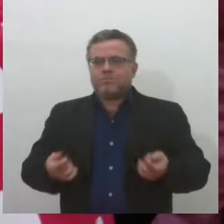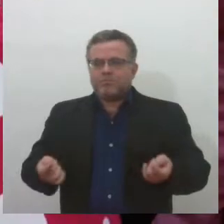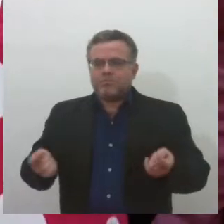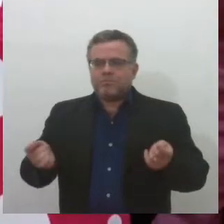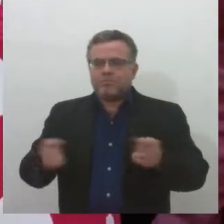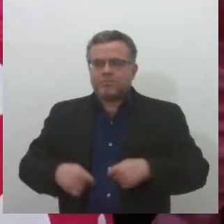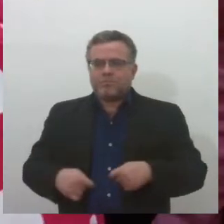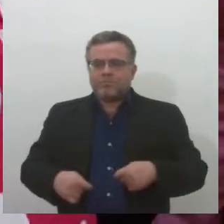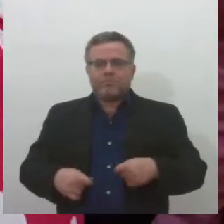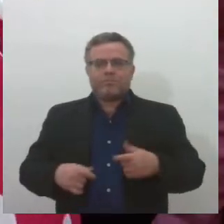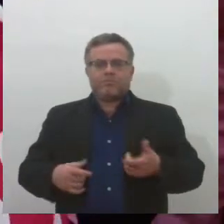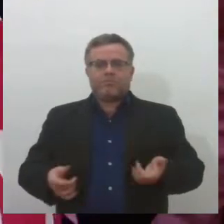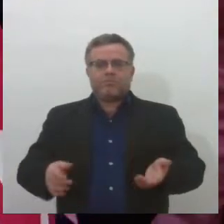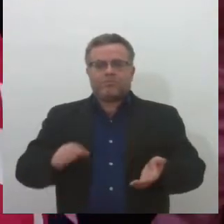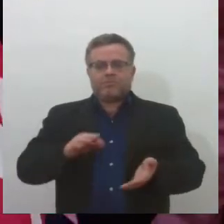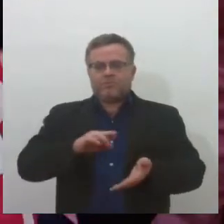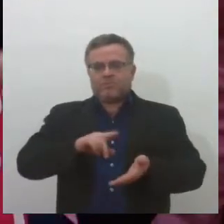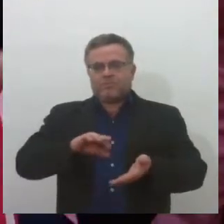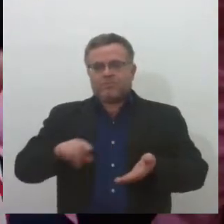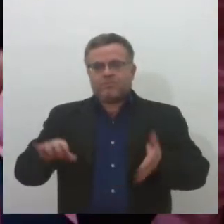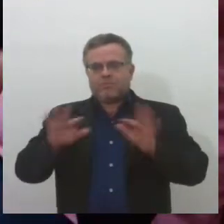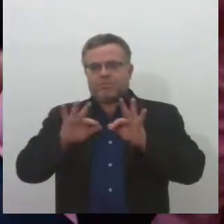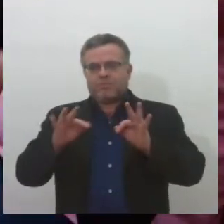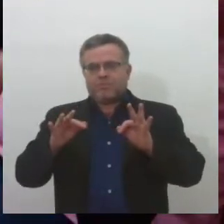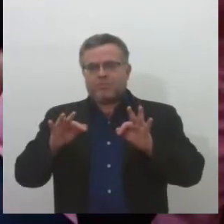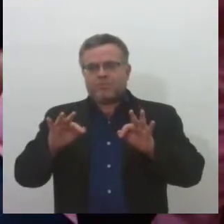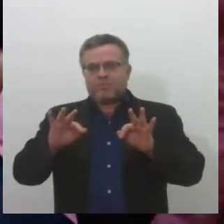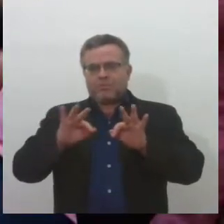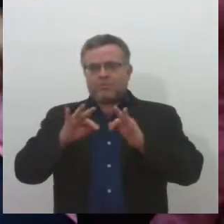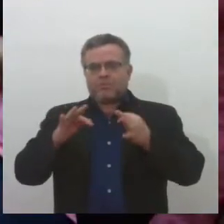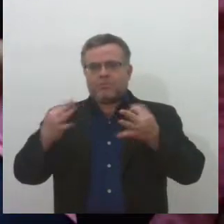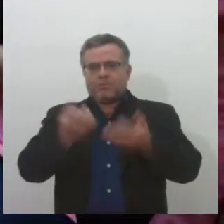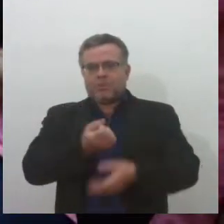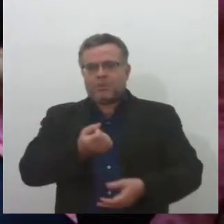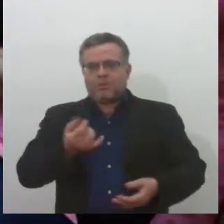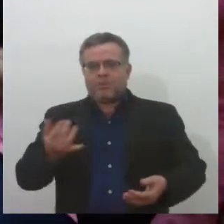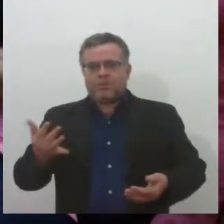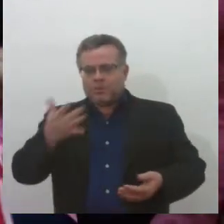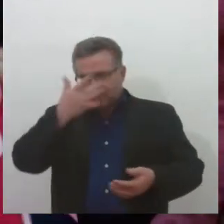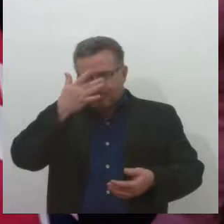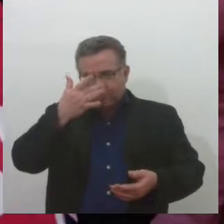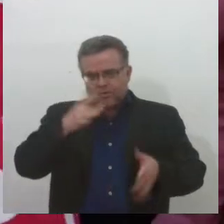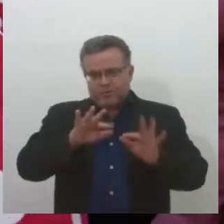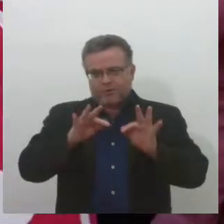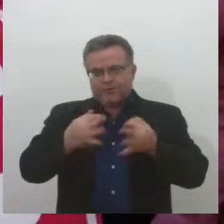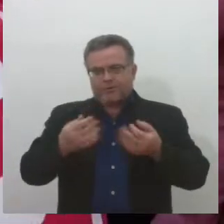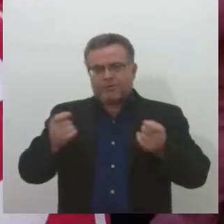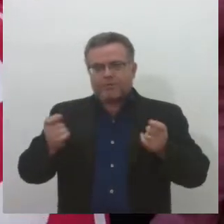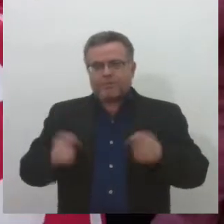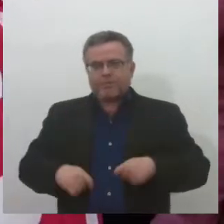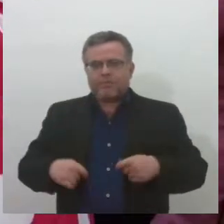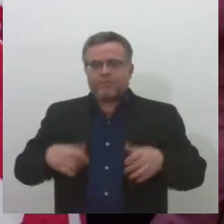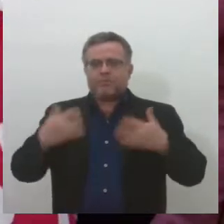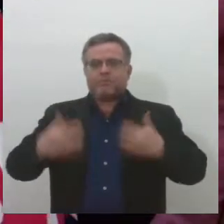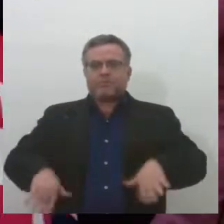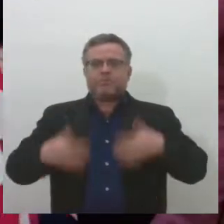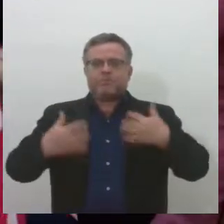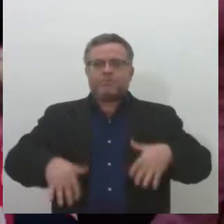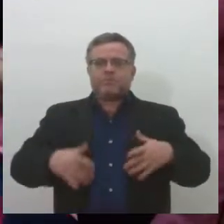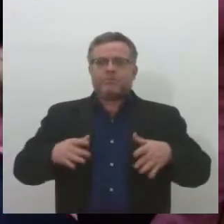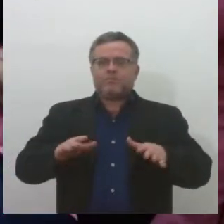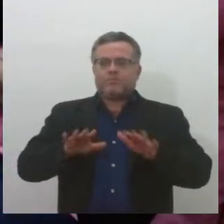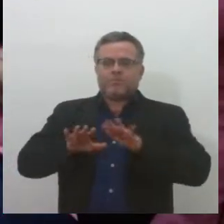eles milhares de famílias naquele momento de isolamento social de desespero